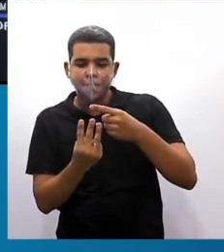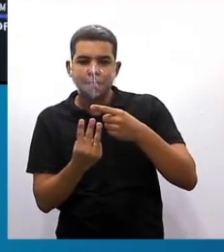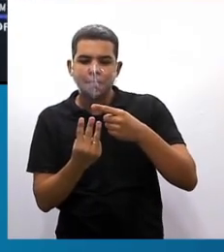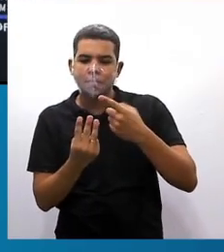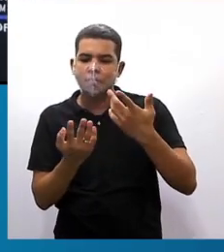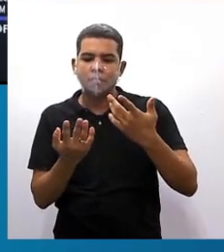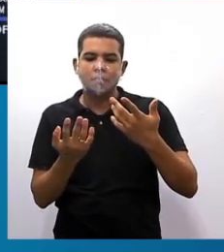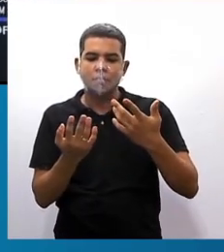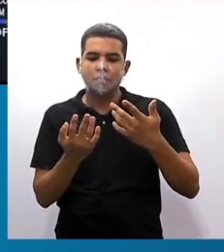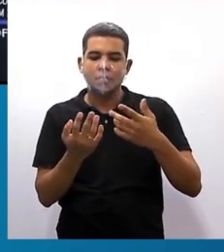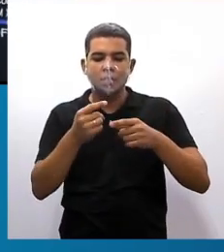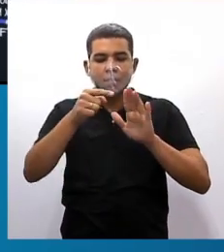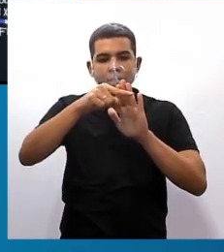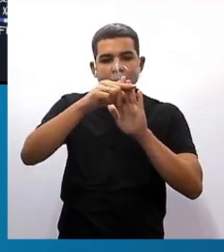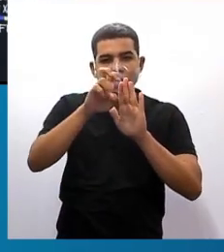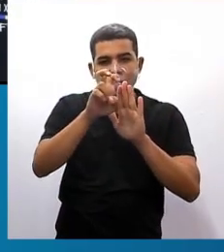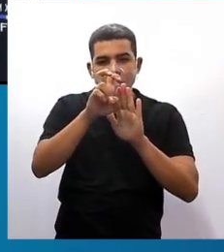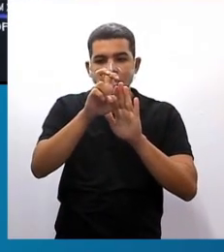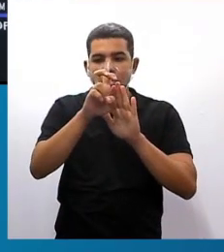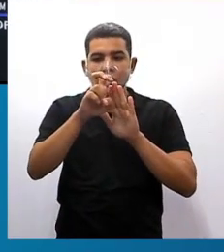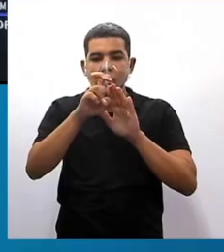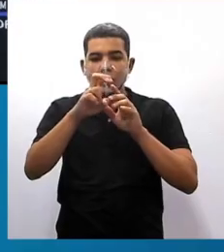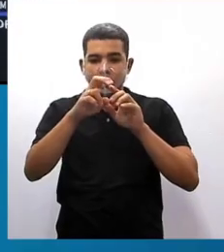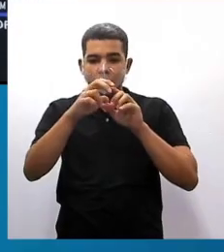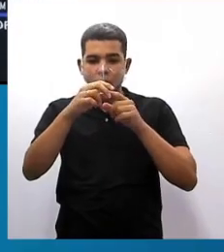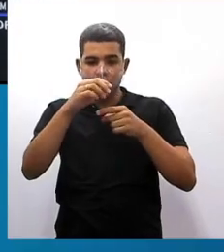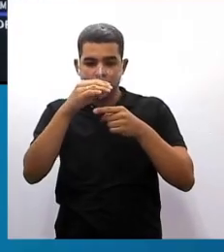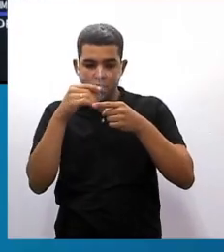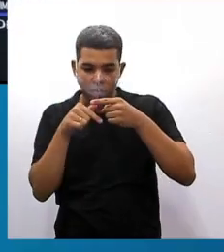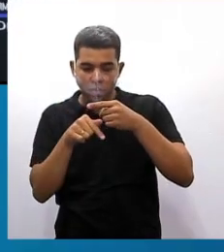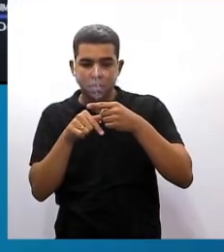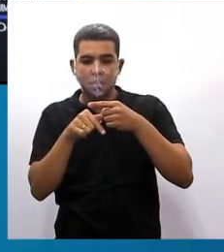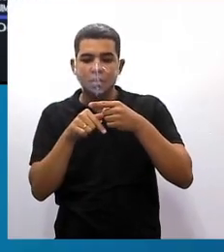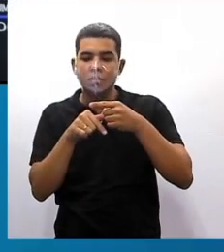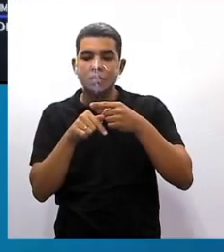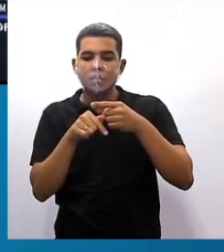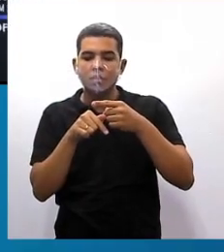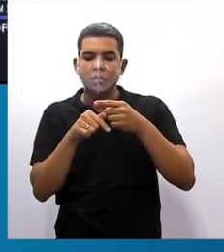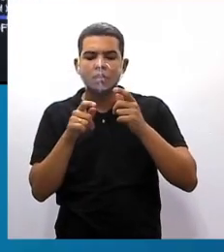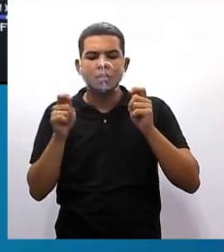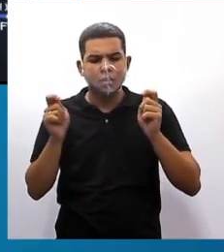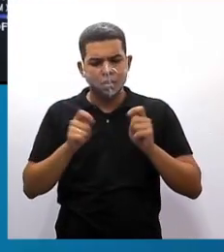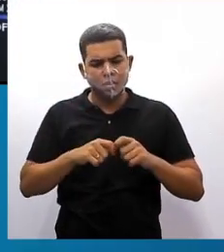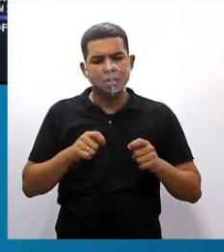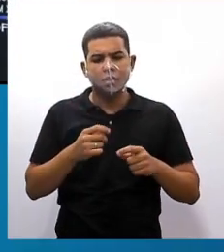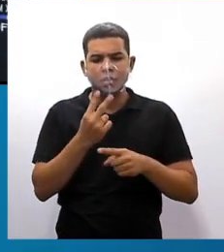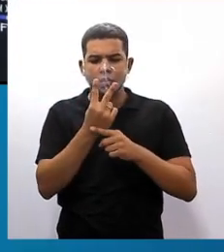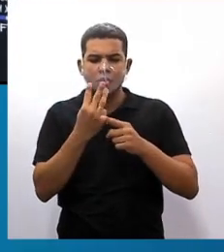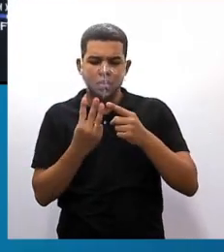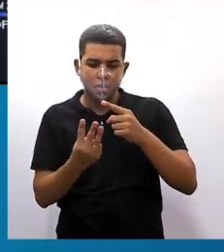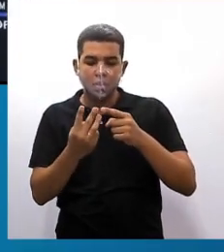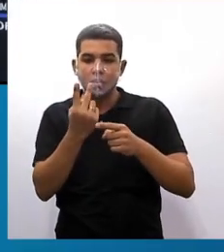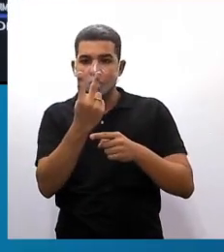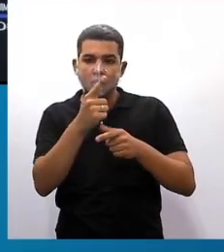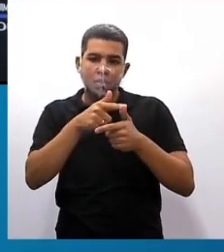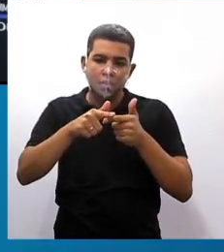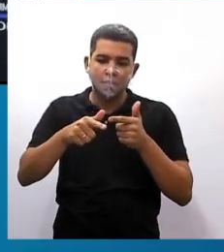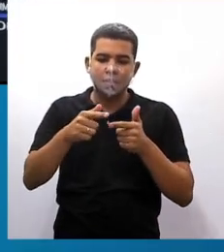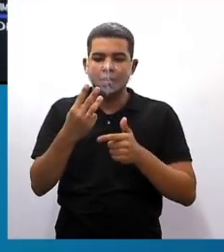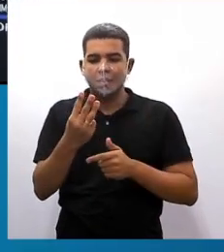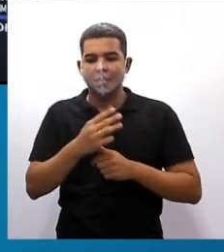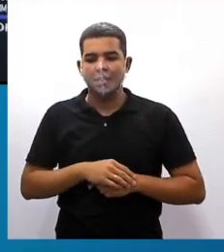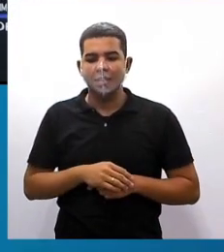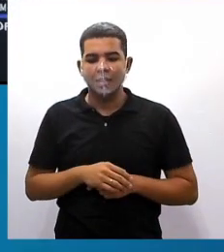tenho menos 5 sobre 7. Também a gente pode dividir 2 terços. 2 dividido por 3. 9